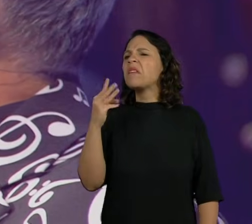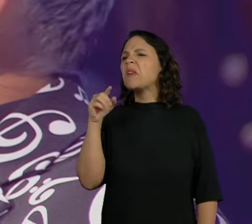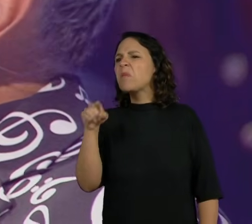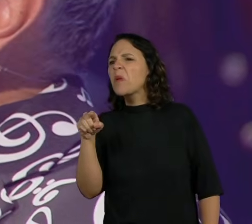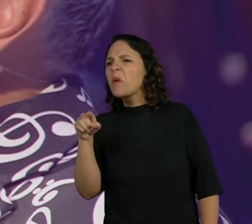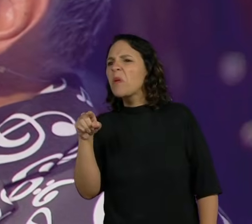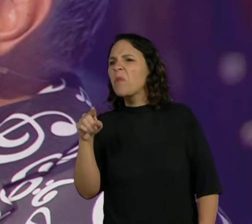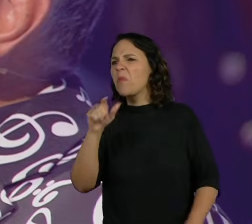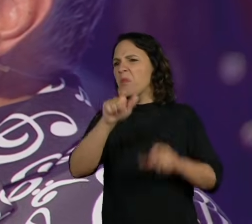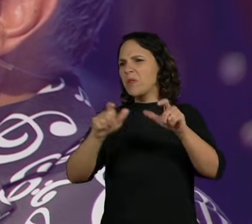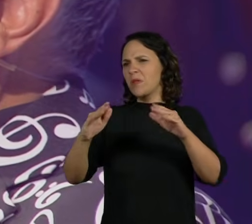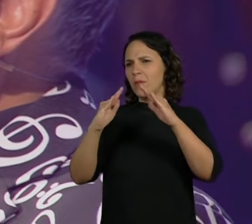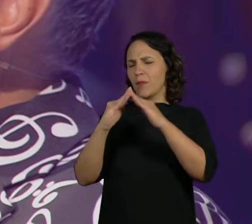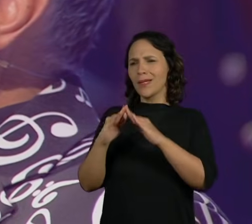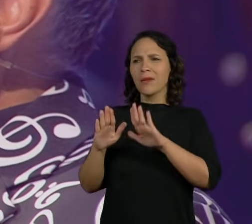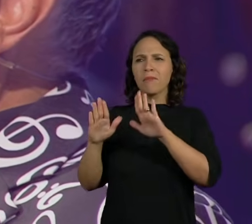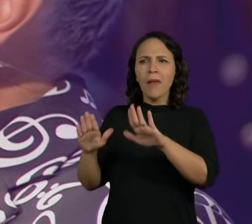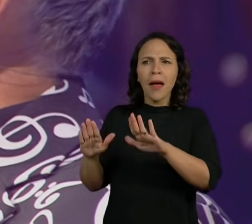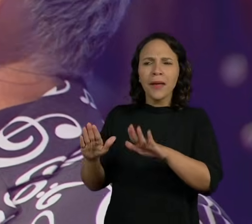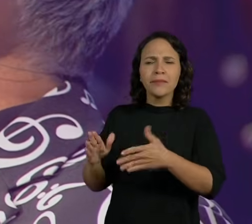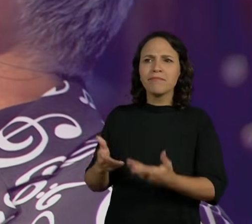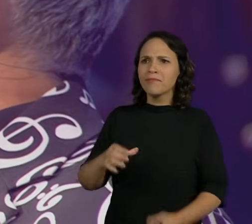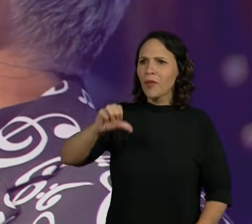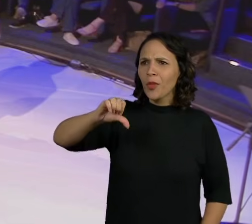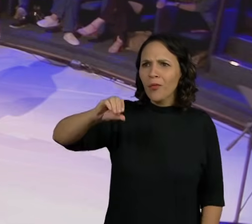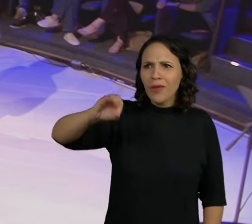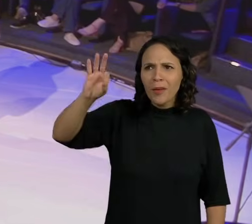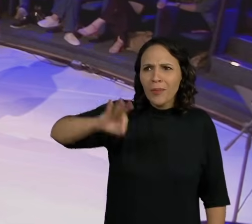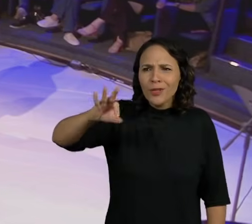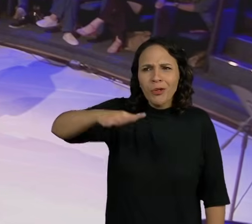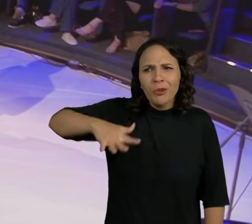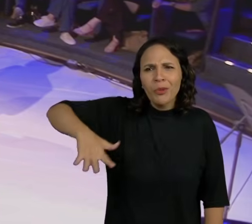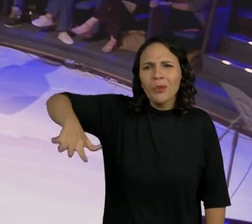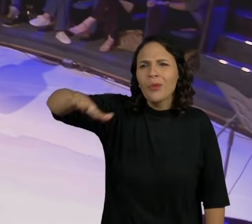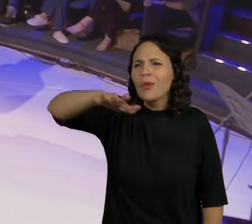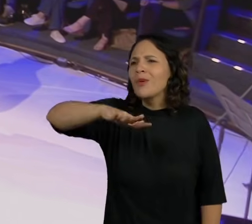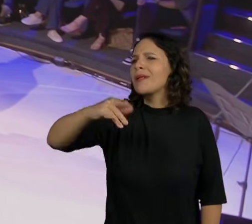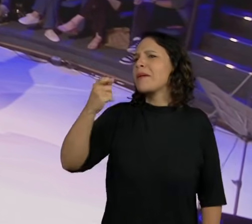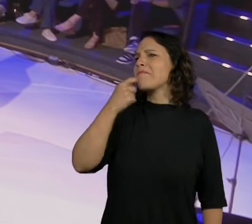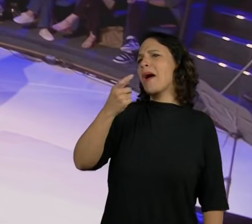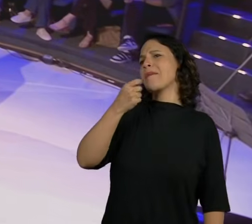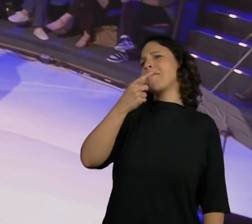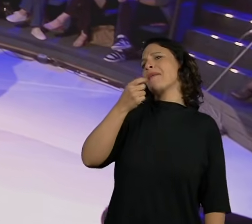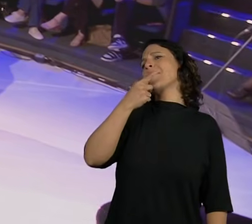habitantes, mas pelo menos 90% era humorista. A gente